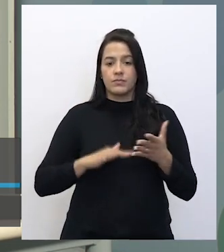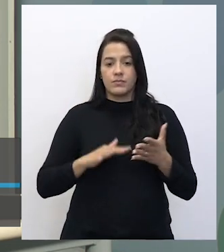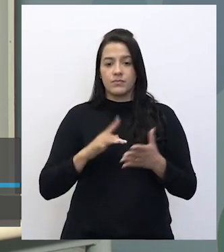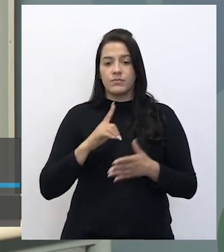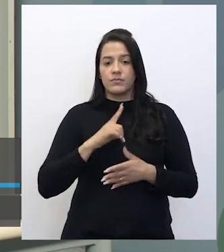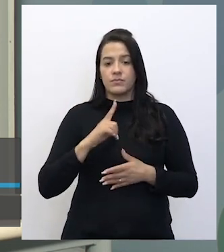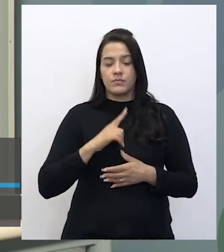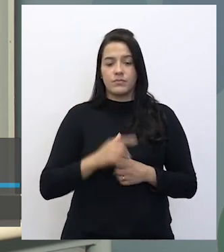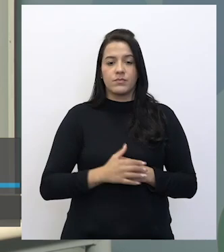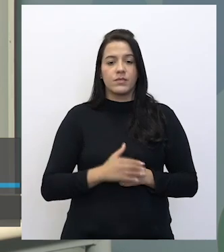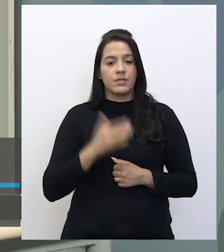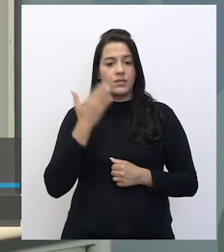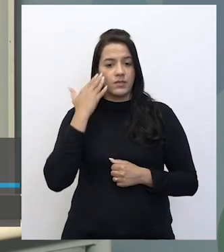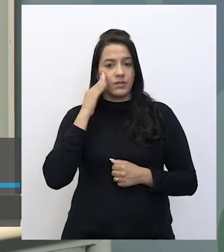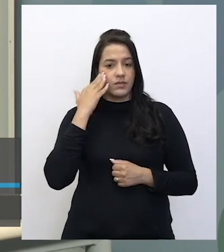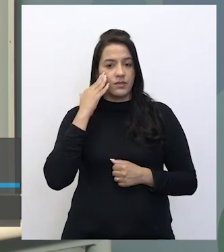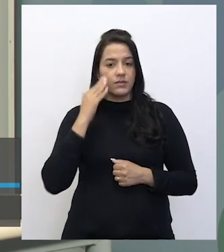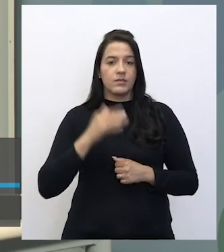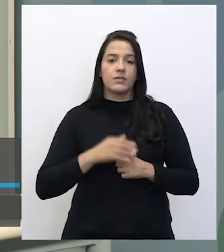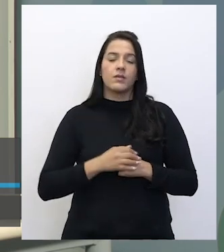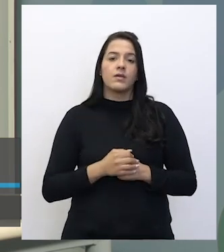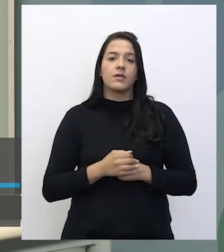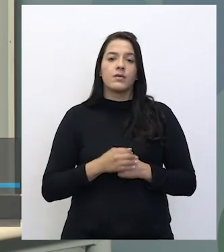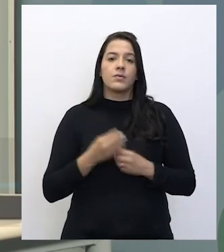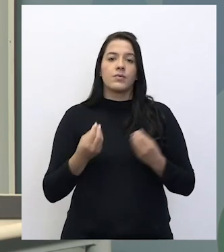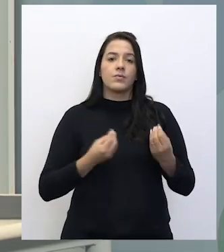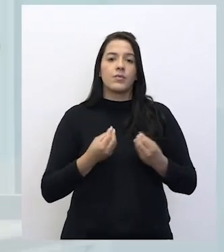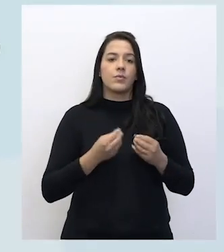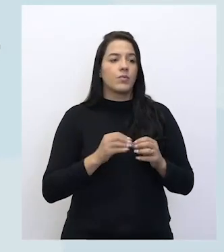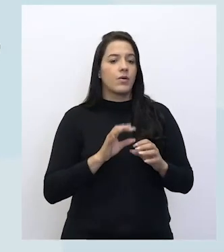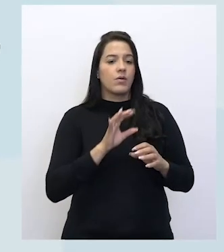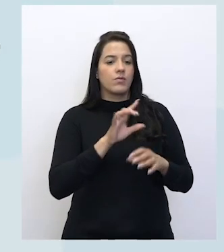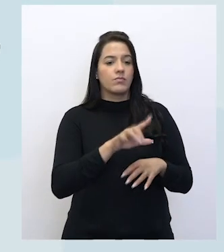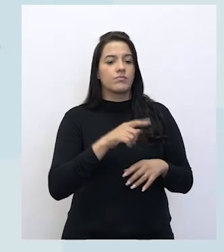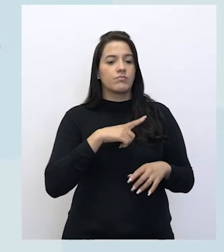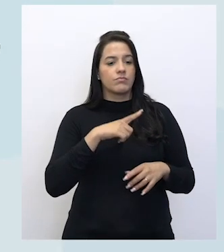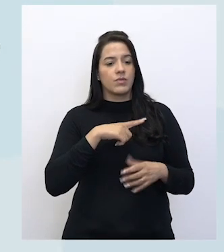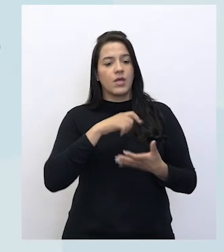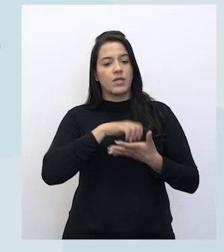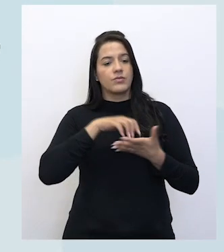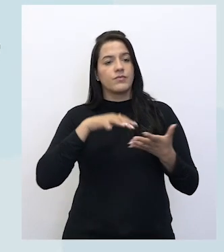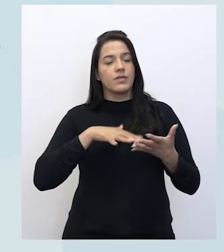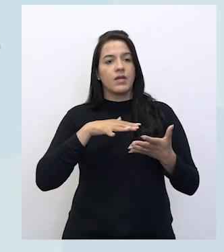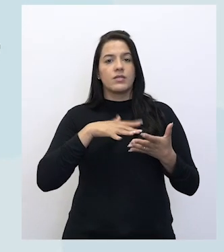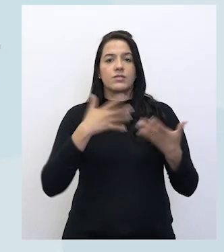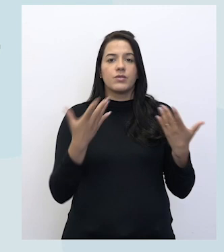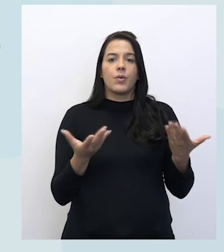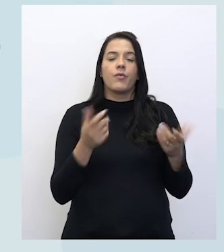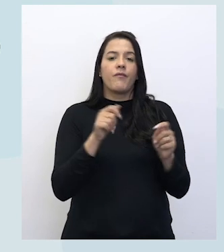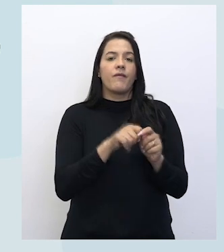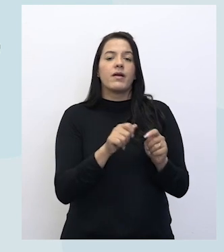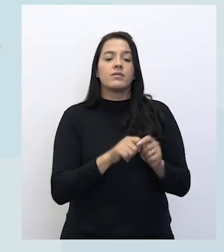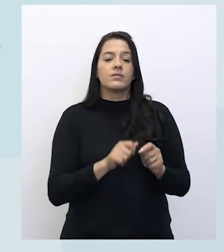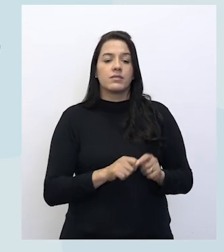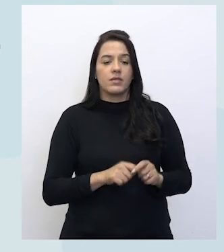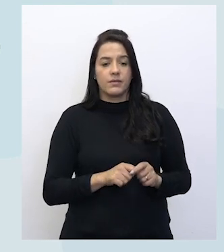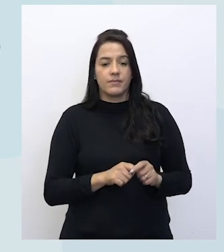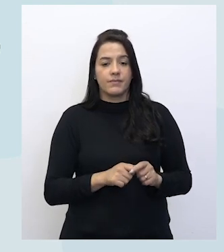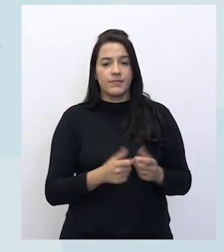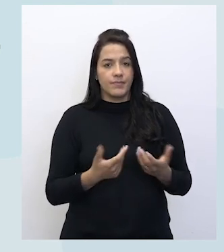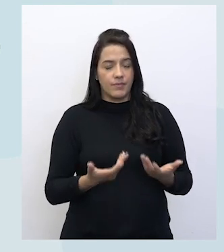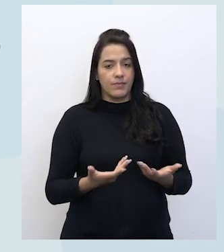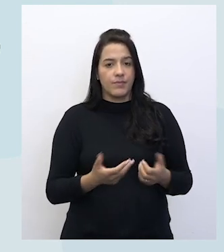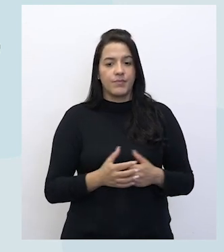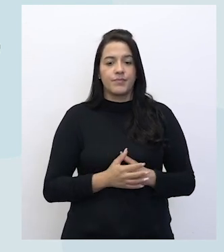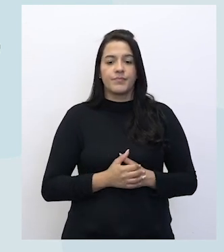né? Entender a filosofia enquanto uma atividade significa entendê-la como um